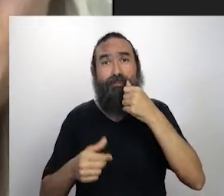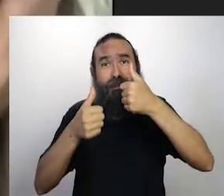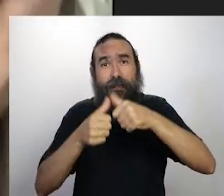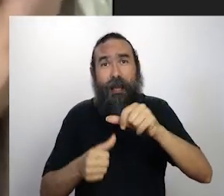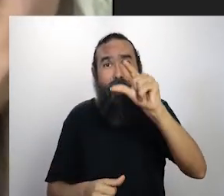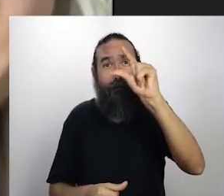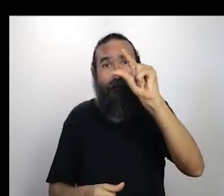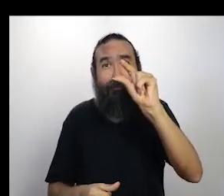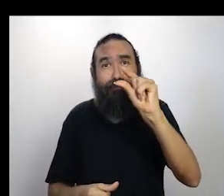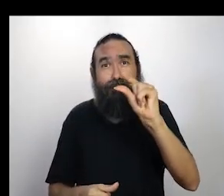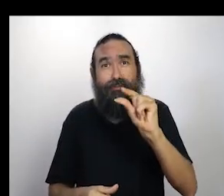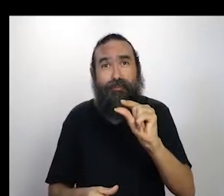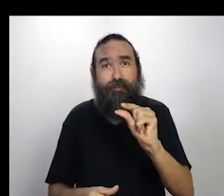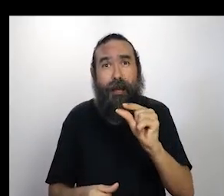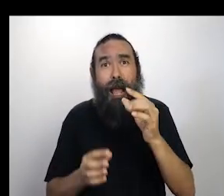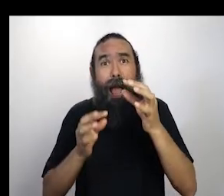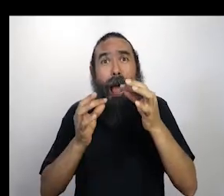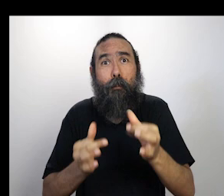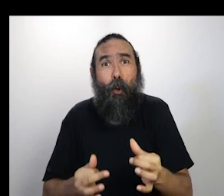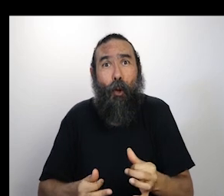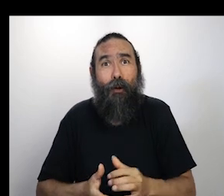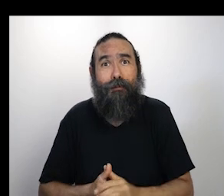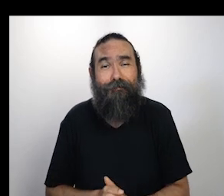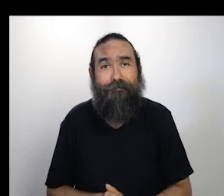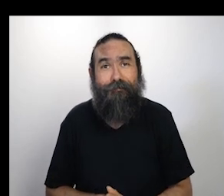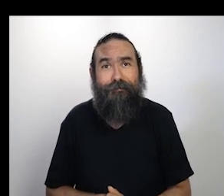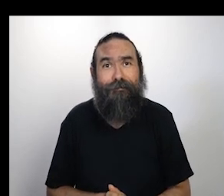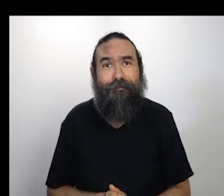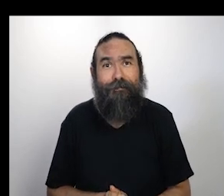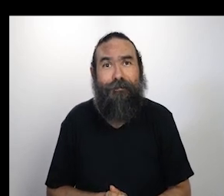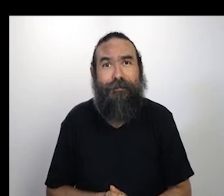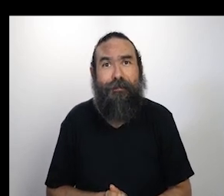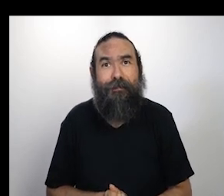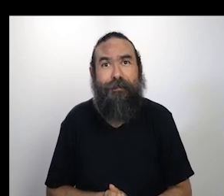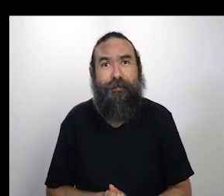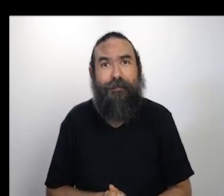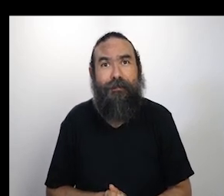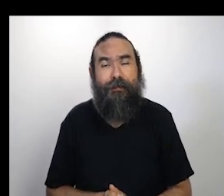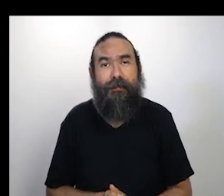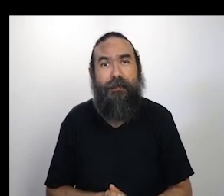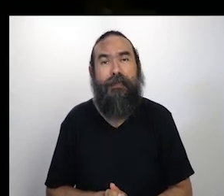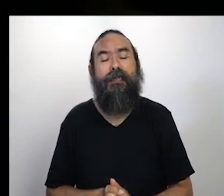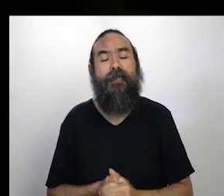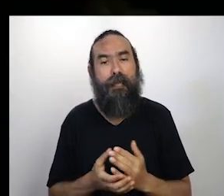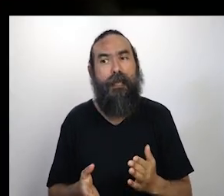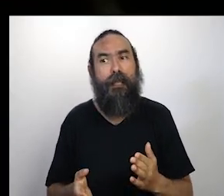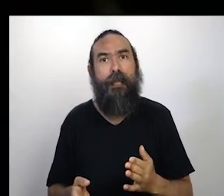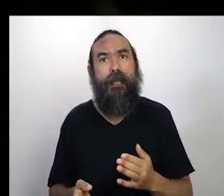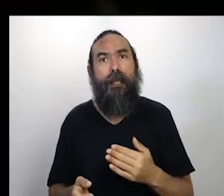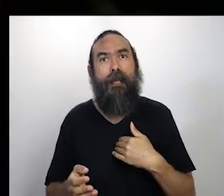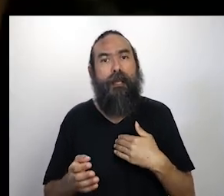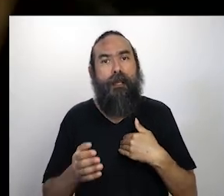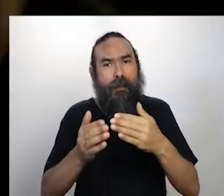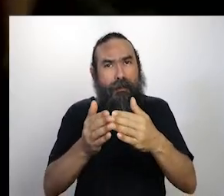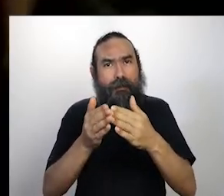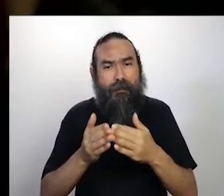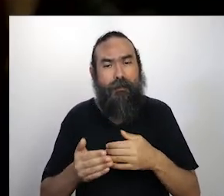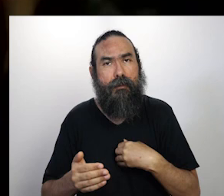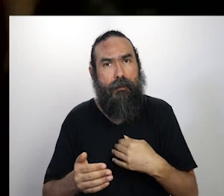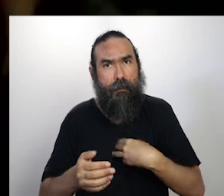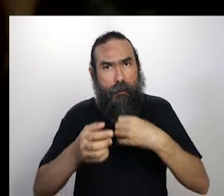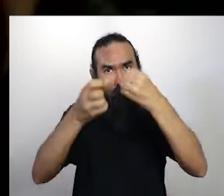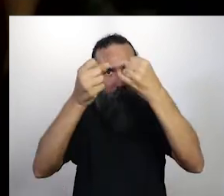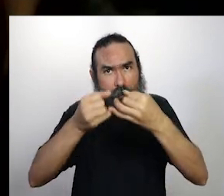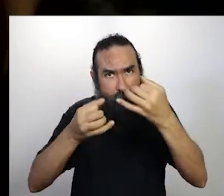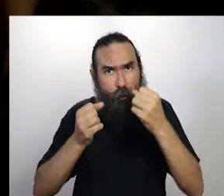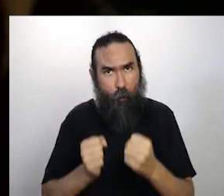abastecedor de bateria aqui. Nossa, daqui a pouquinho eu volto. Marisa, eu posso dar uma